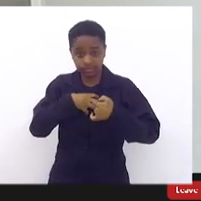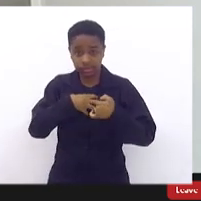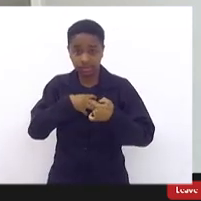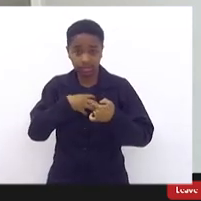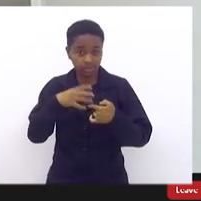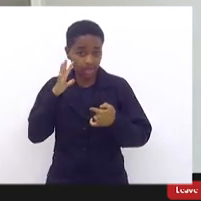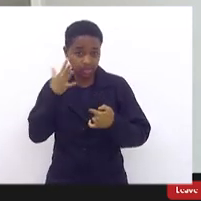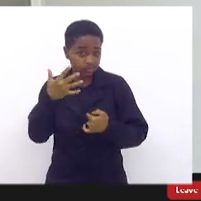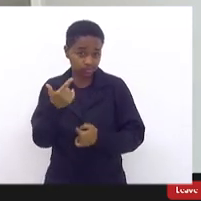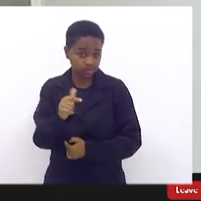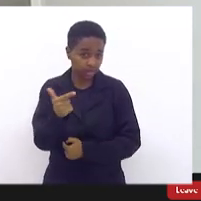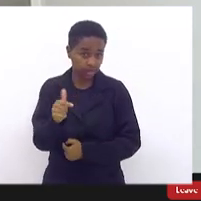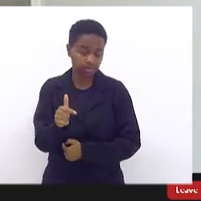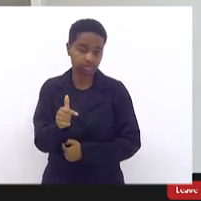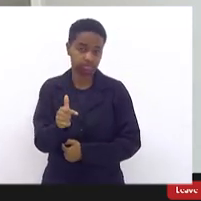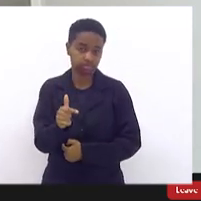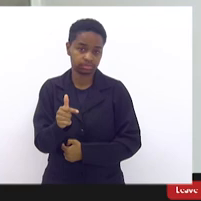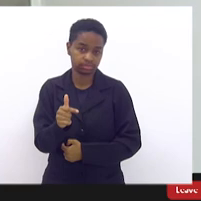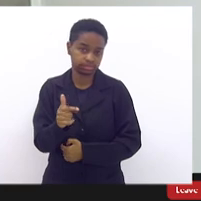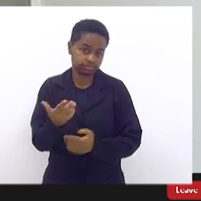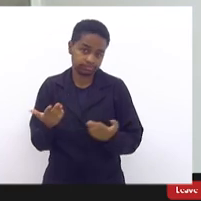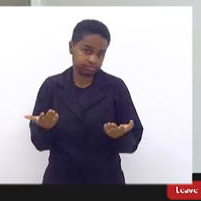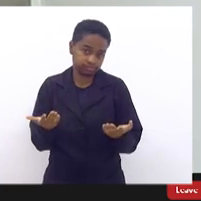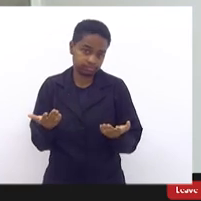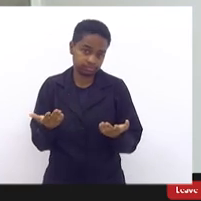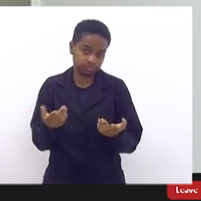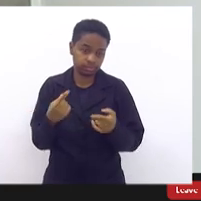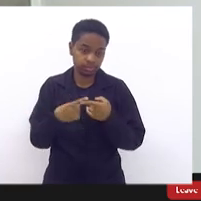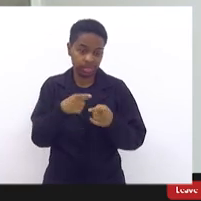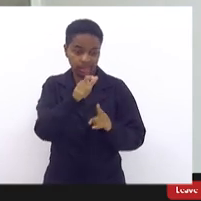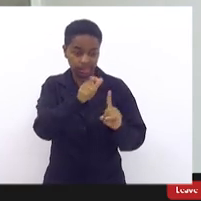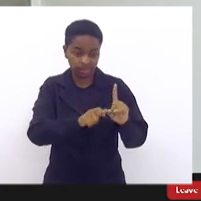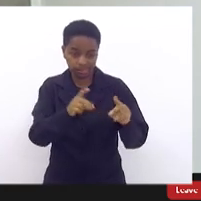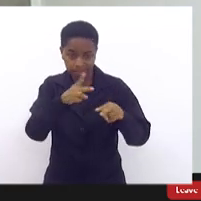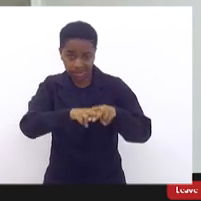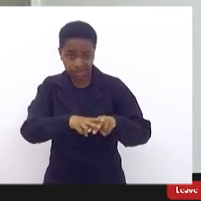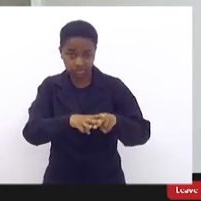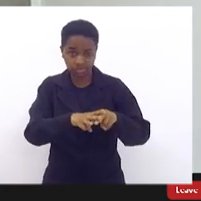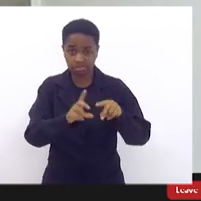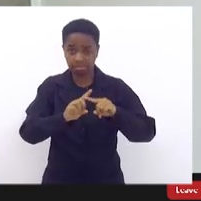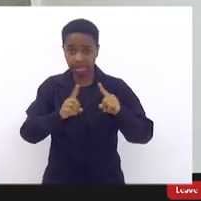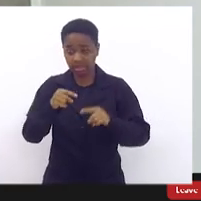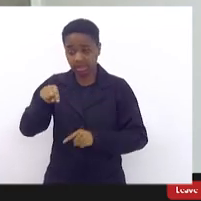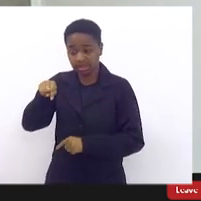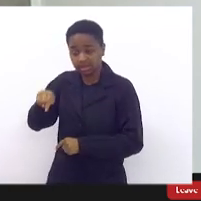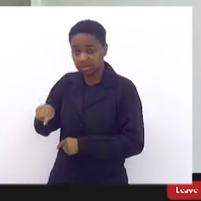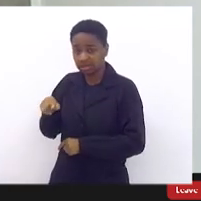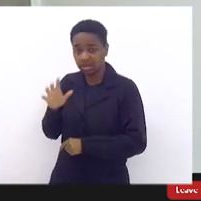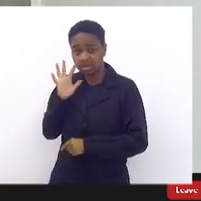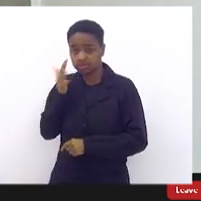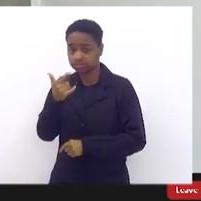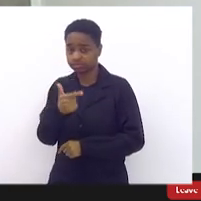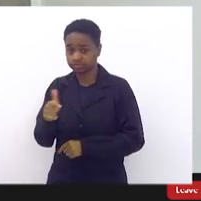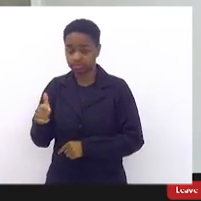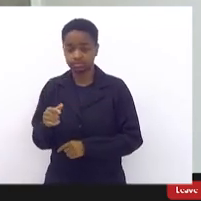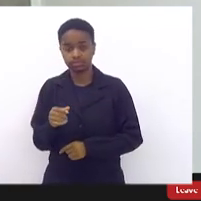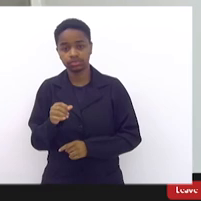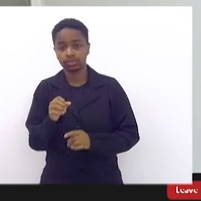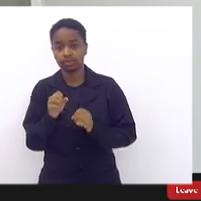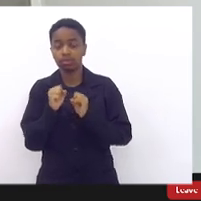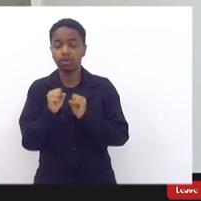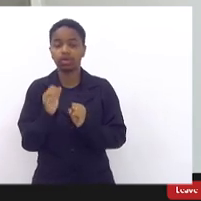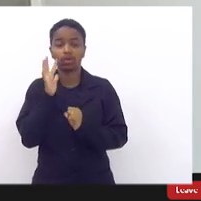é resolvido, né, totalmente com a prisão do agressor. Pode ser resolvido se a pessoa está sendo